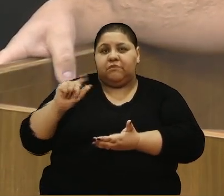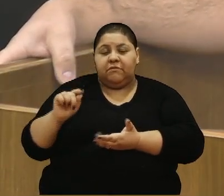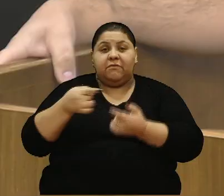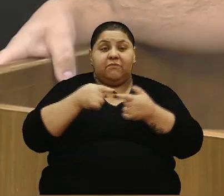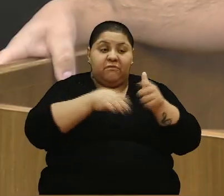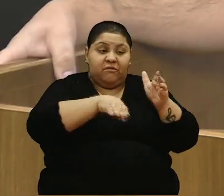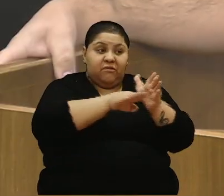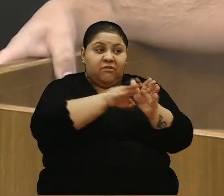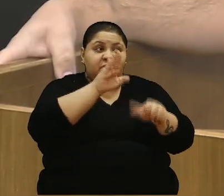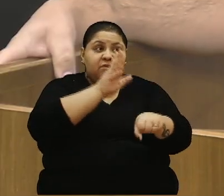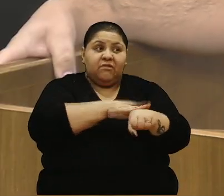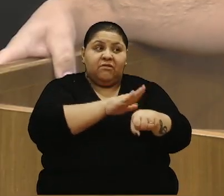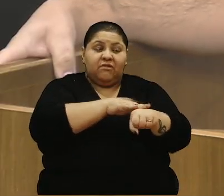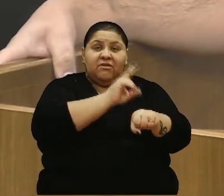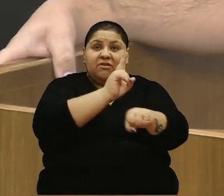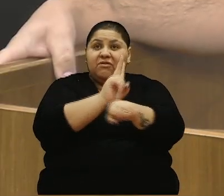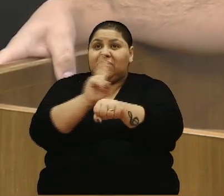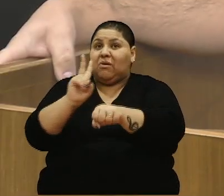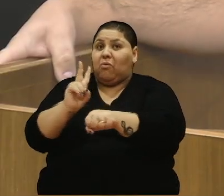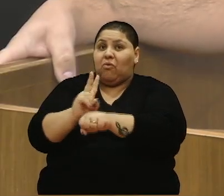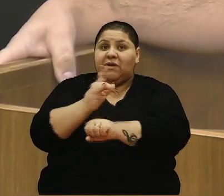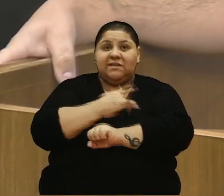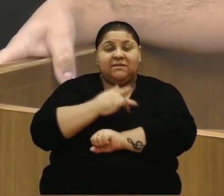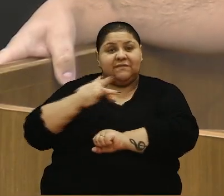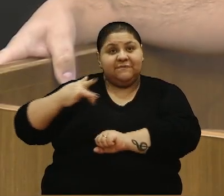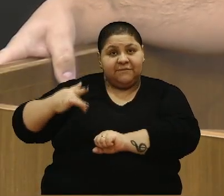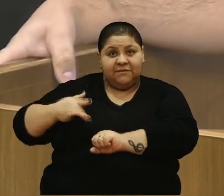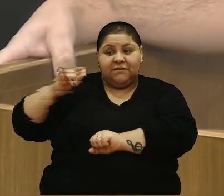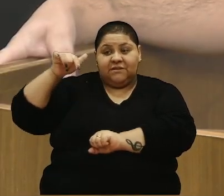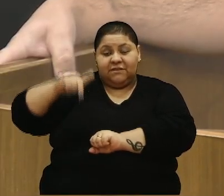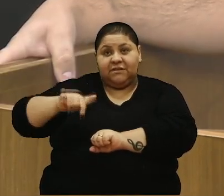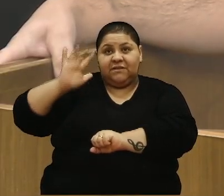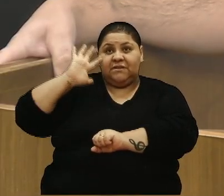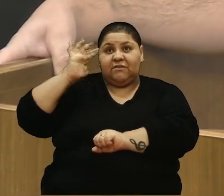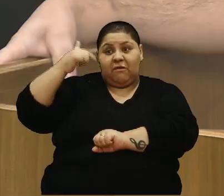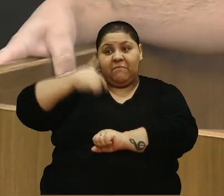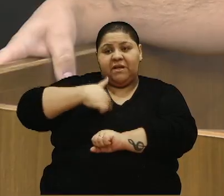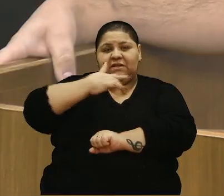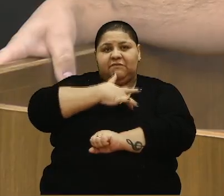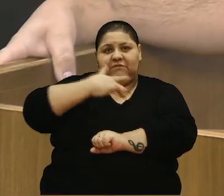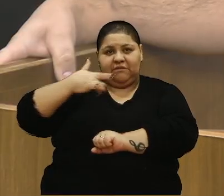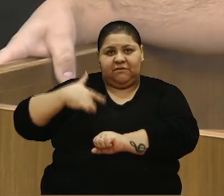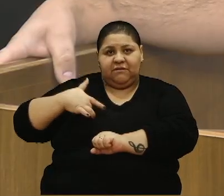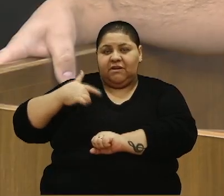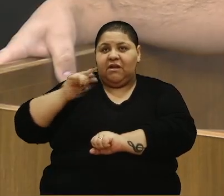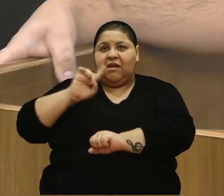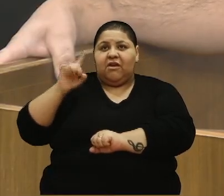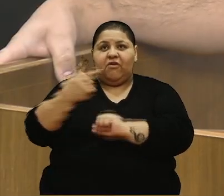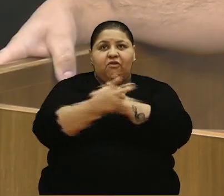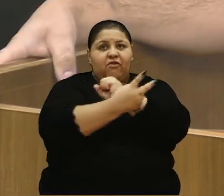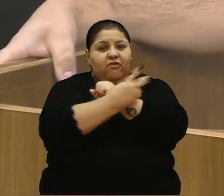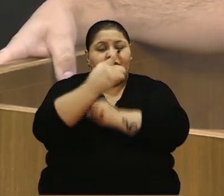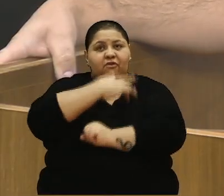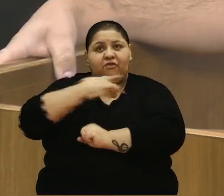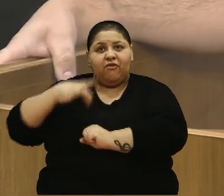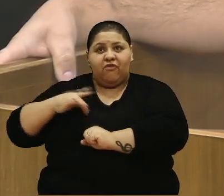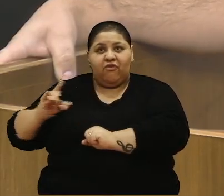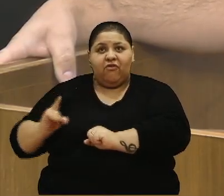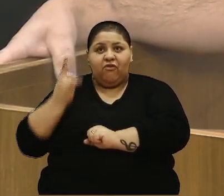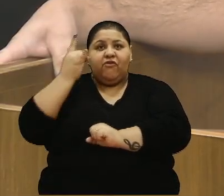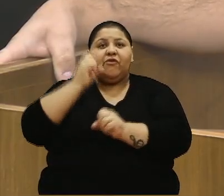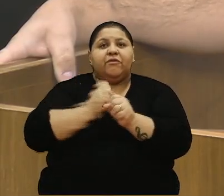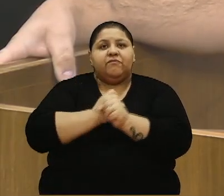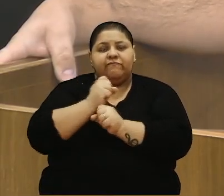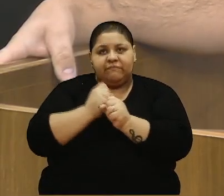chega um momento que a gente não cuida da nossa saúde. E isso que aconteceu com a minha. Eu deixei de cuidar da minha saúde nos últimos